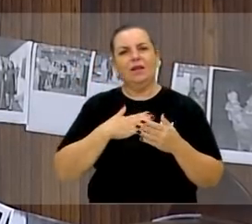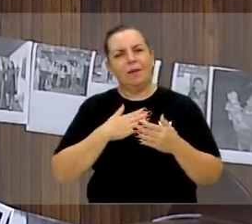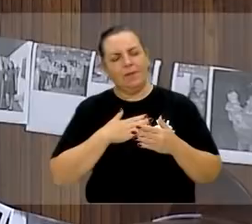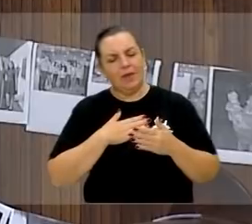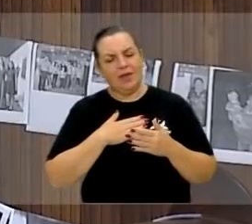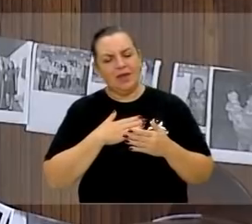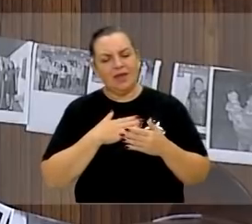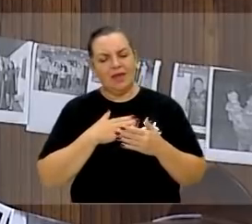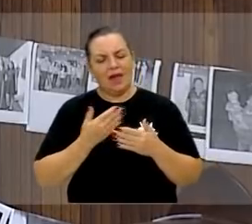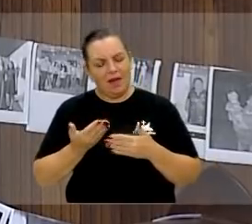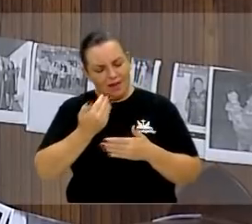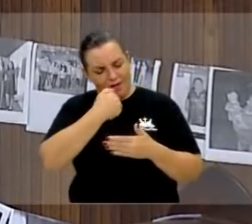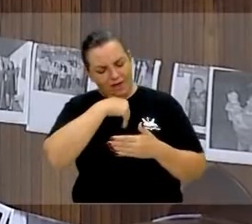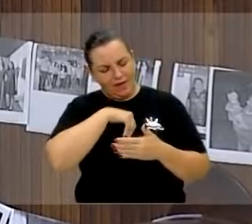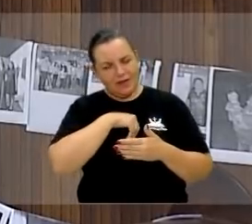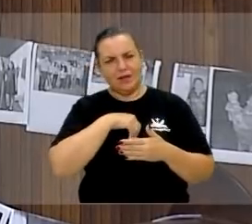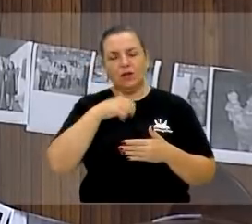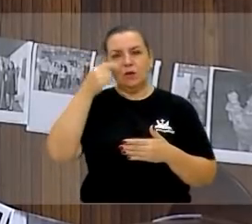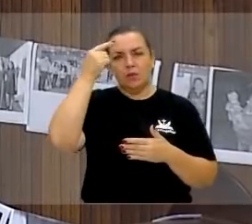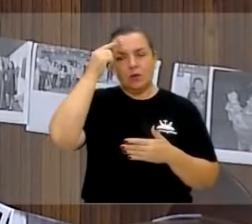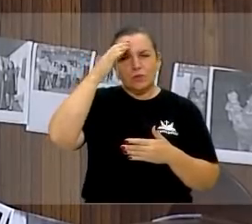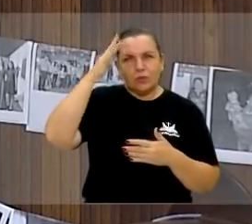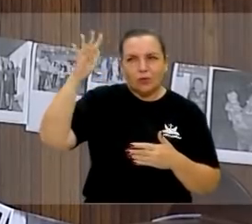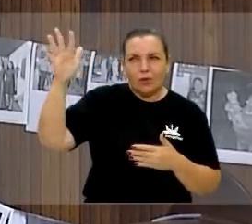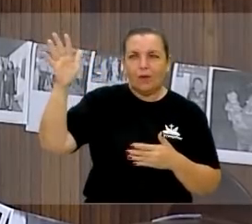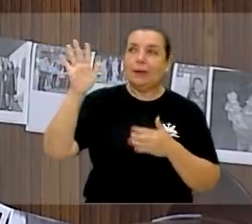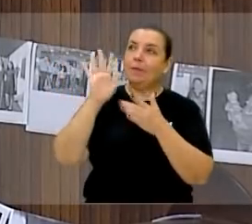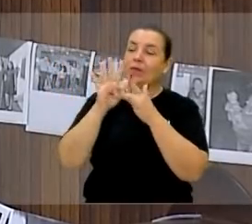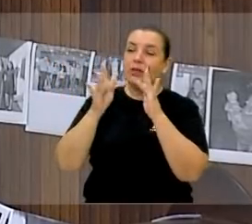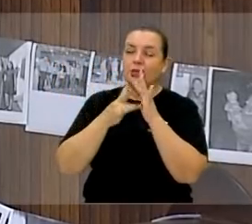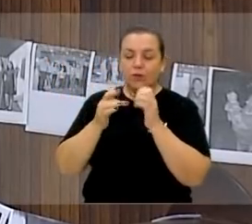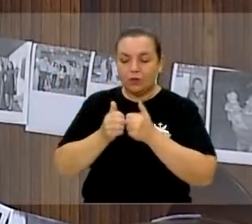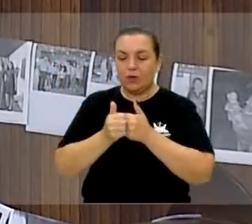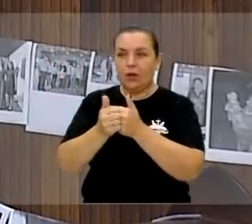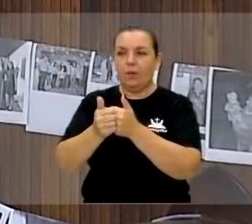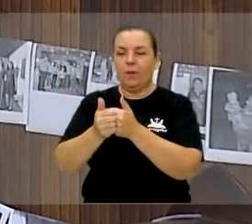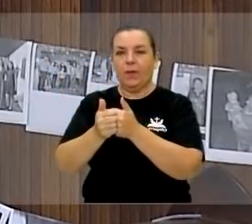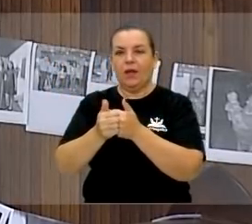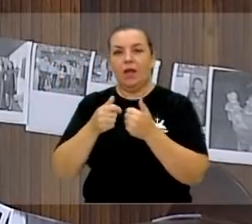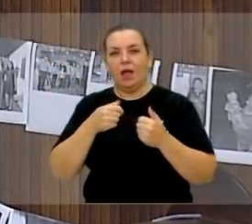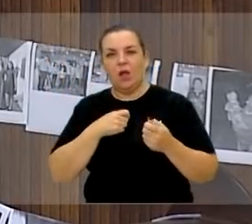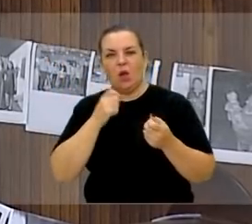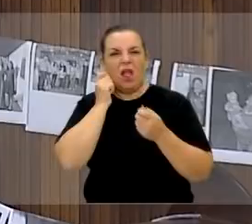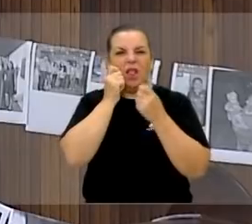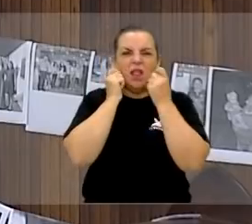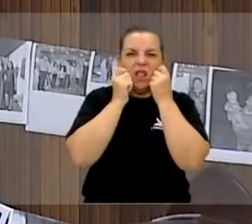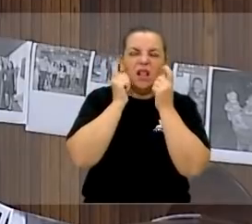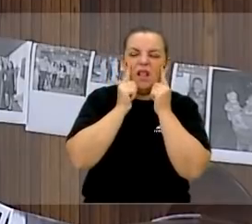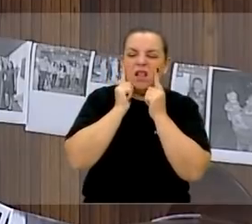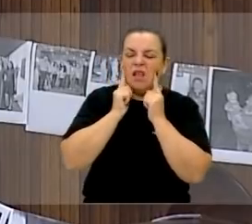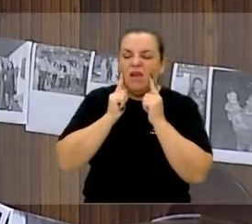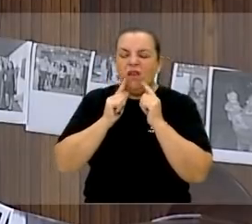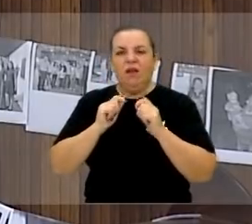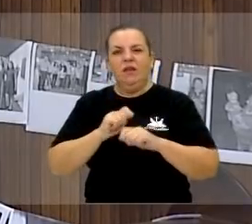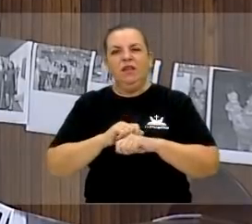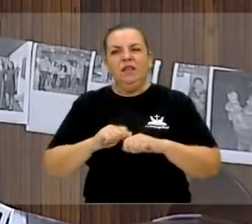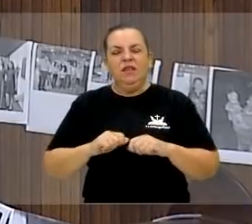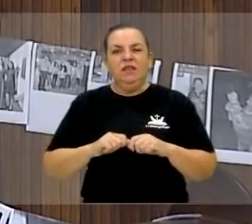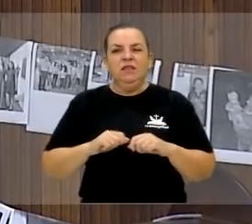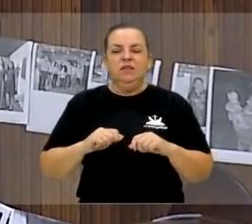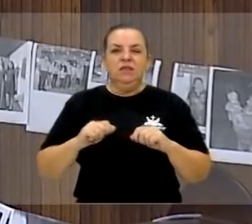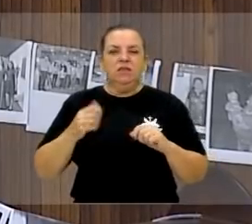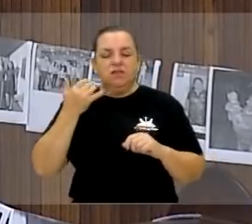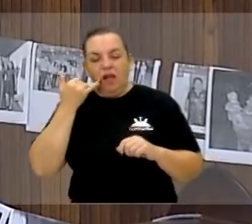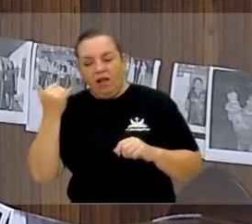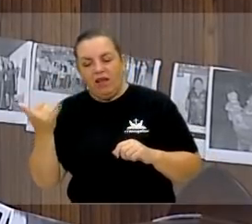meu despertar, que Jesus acompanhe o meu lavar o rosto, que Jesus acompanhe o telefonema que eu vou